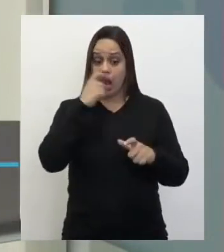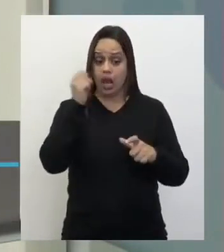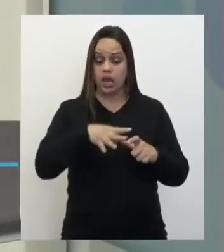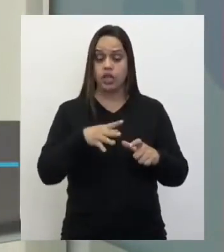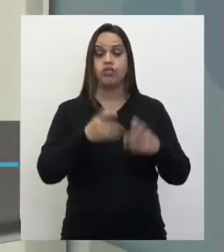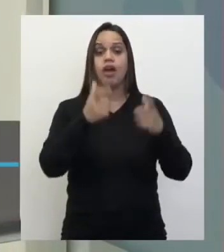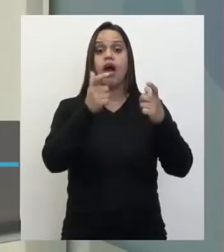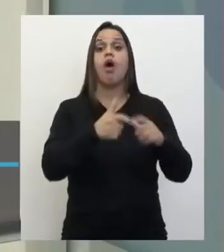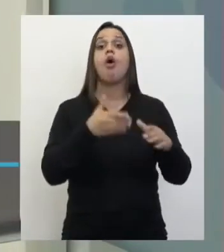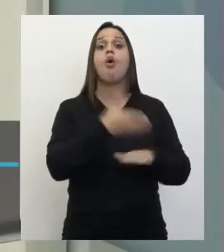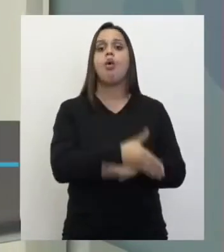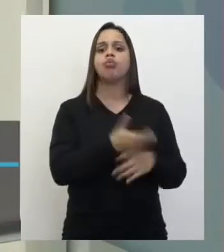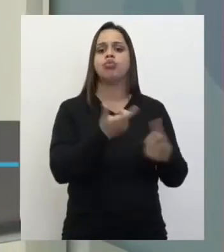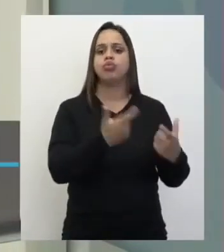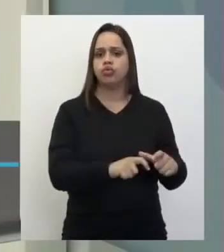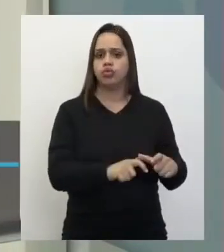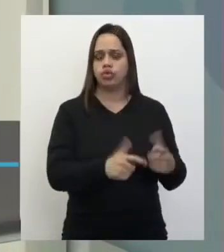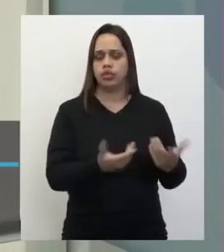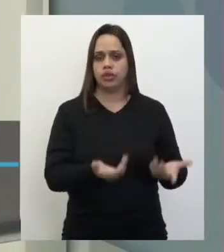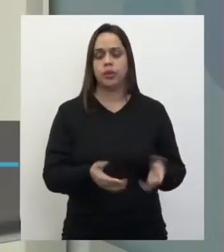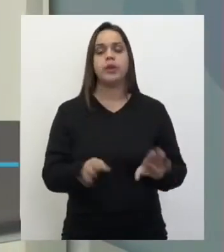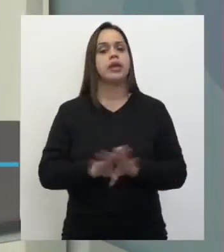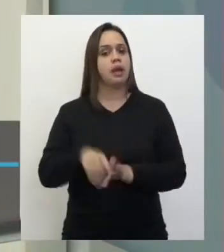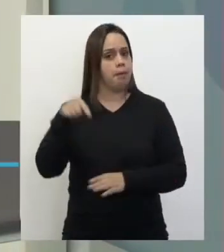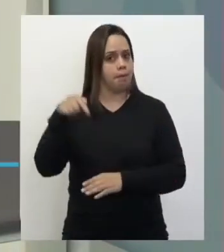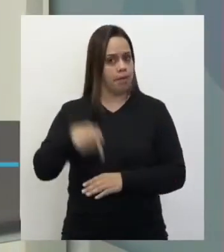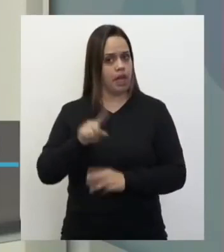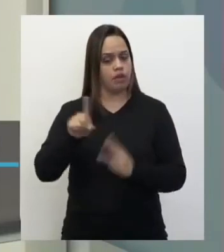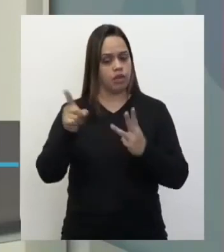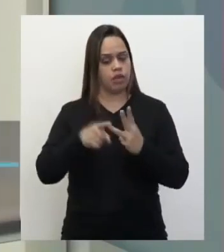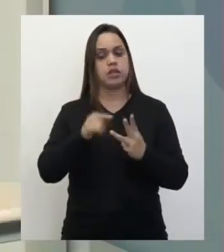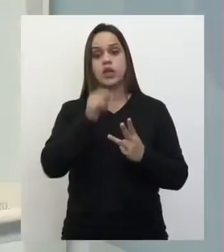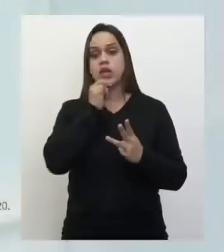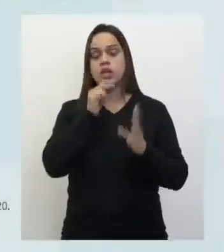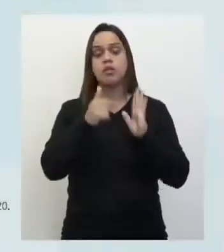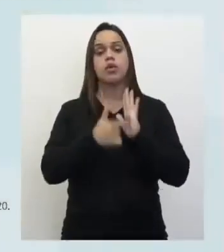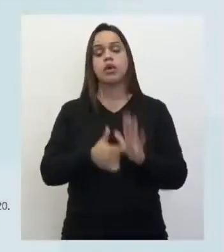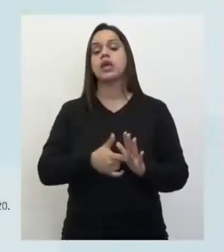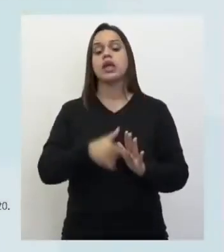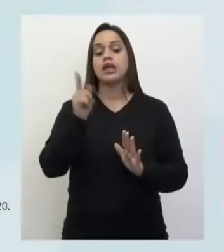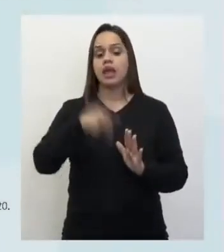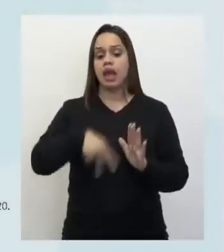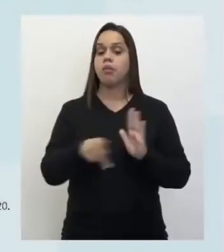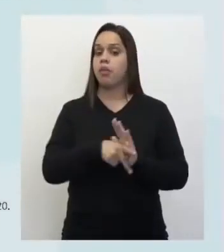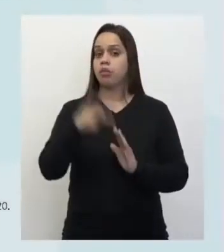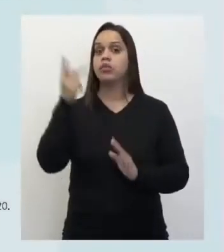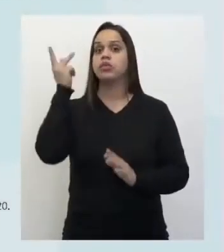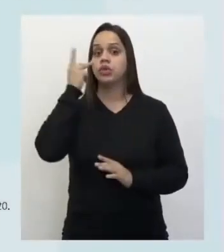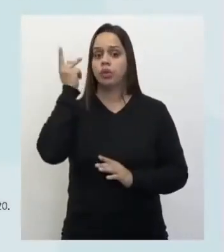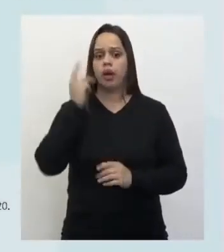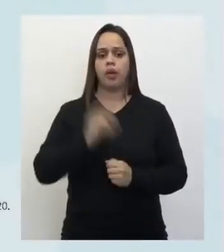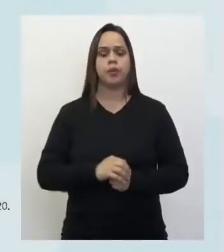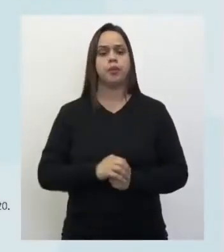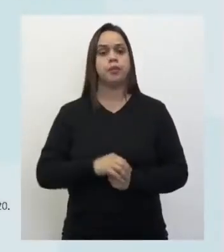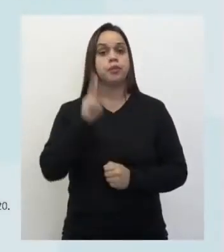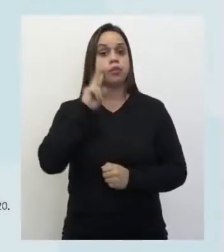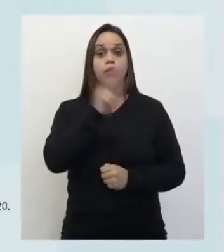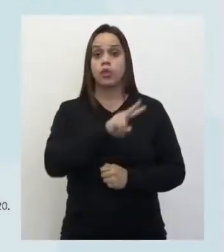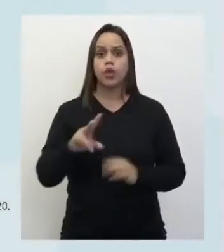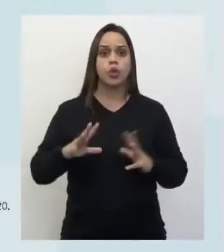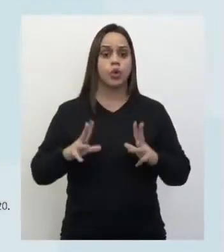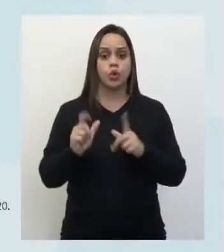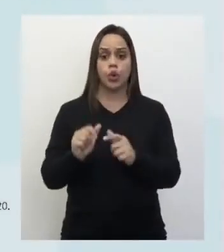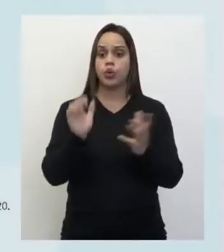exemplo, também considerando a cidade de São Paulo. Observação com relação aos equipamentos públicos de